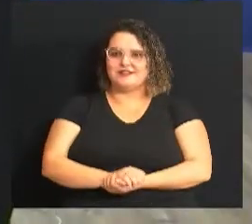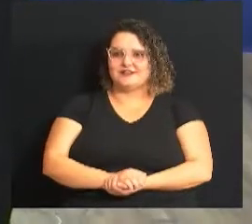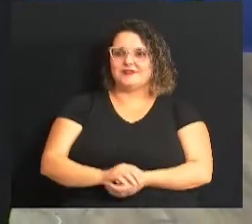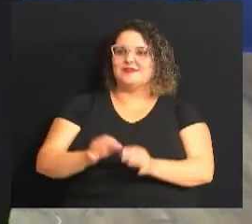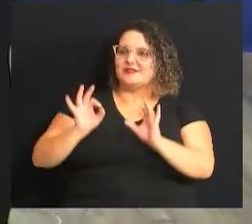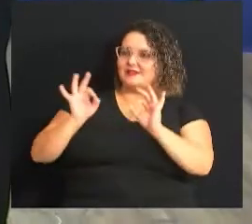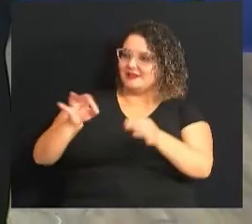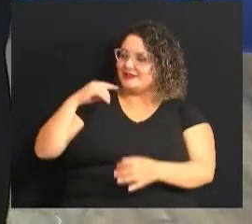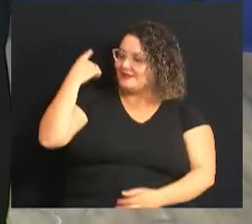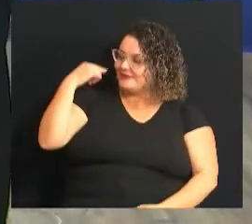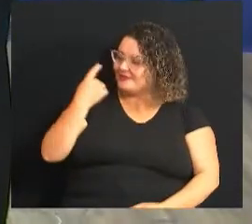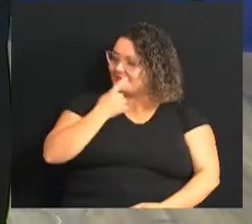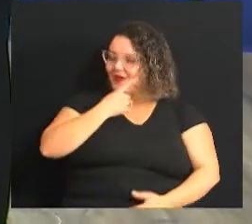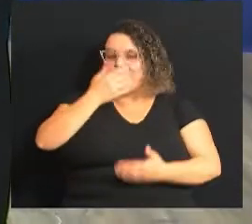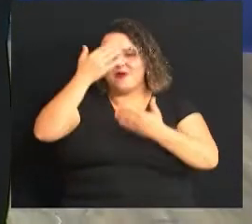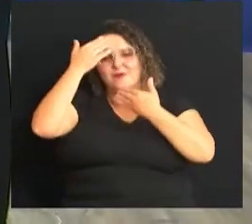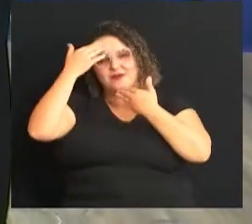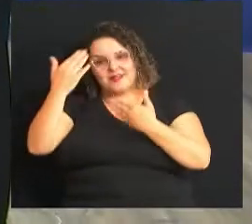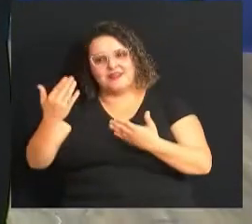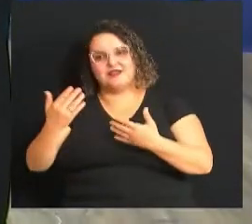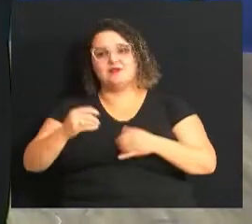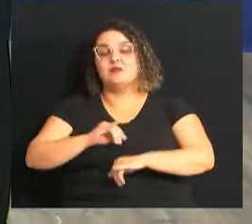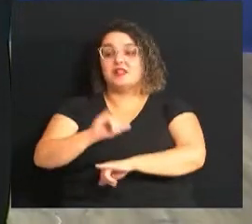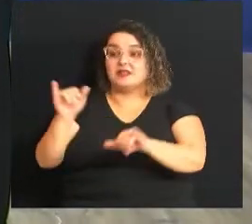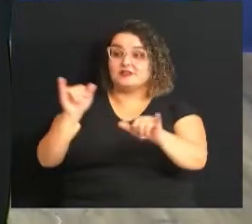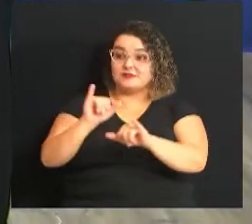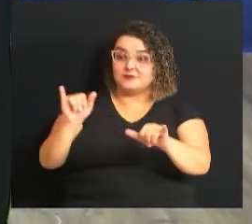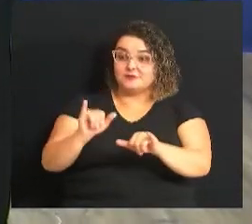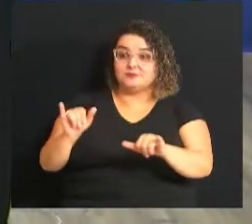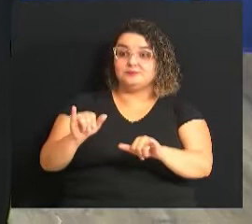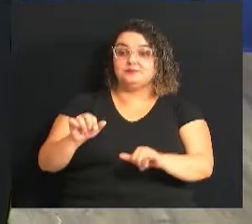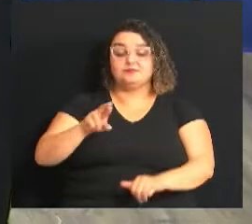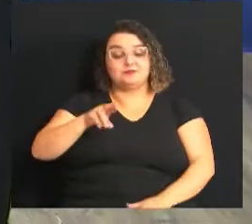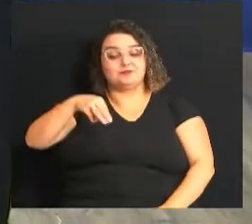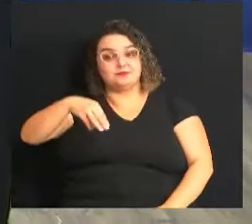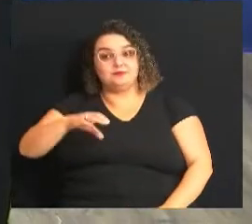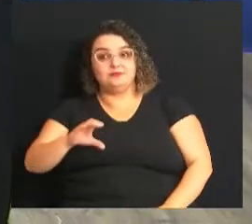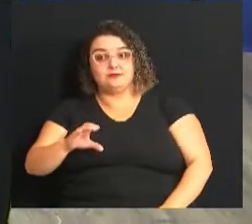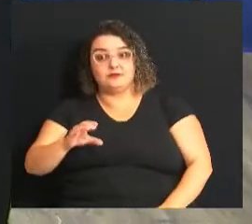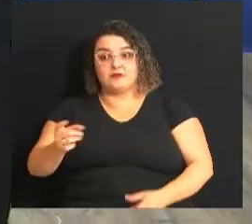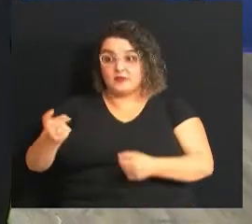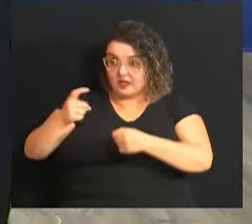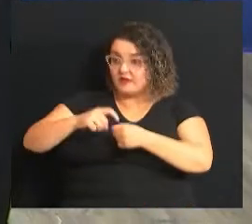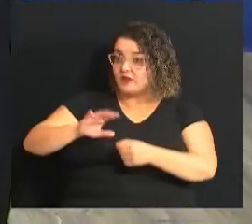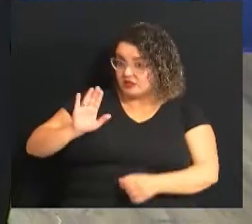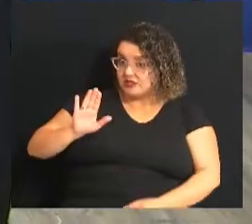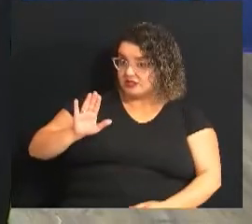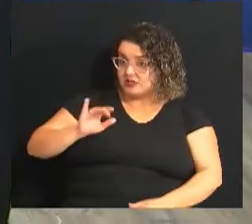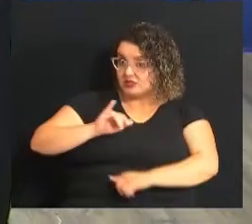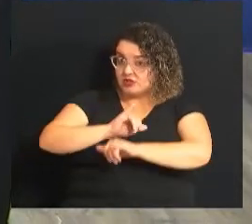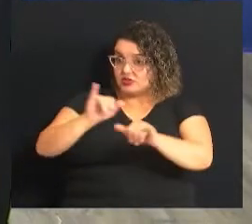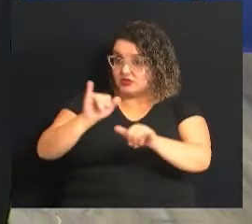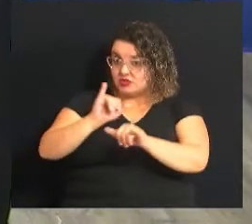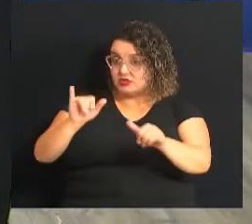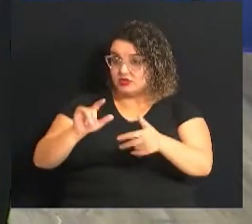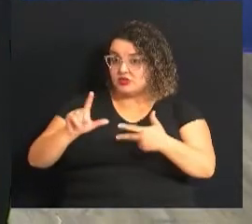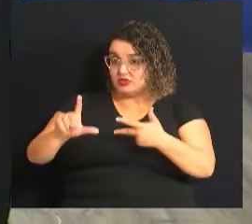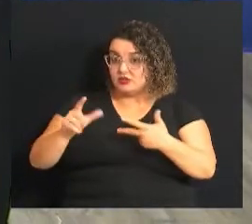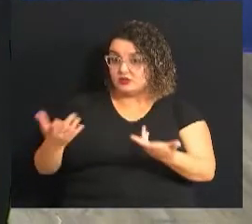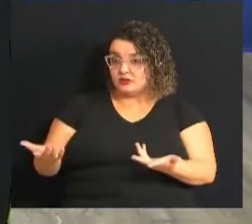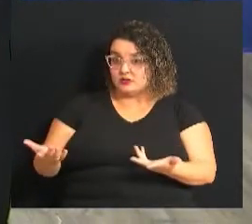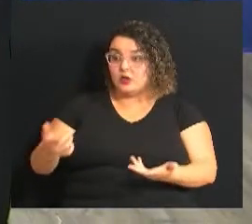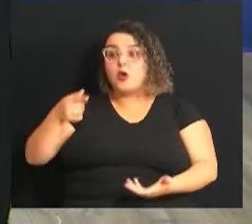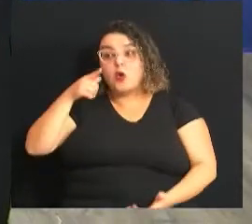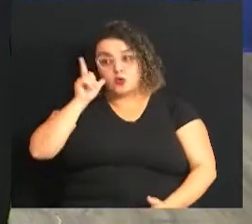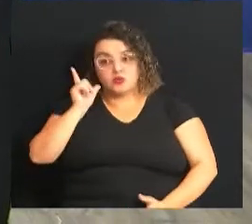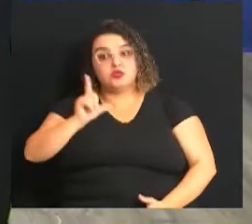então, Mirna Abreu, muito obrigado pelas notícias da metrópole de Campinas. Volta daqui a pouco com as notícias do Legislativo, já que ontem nós